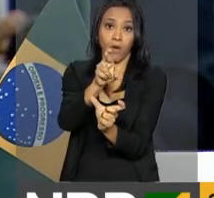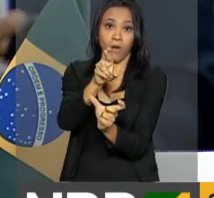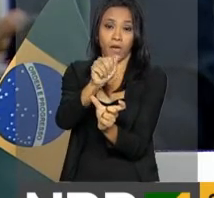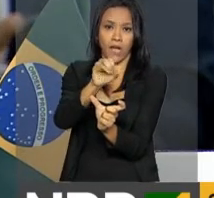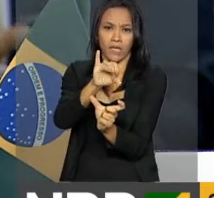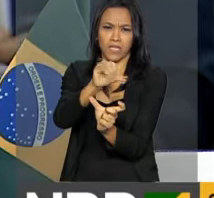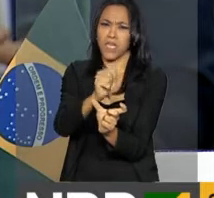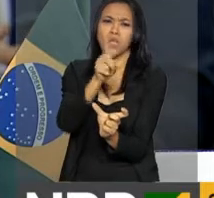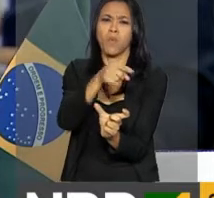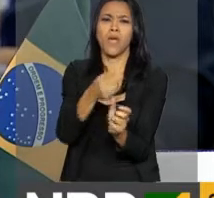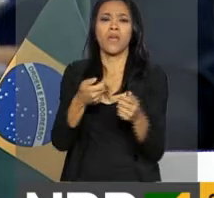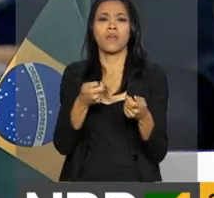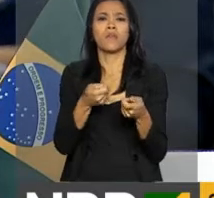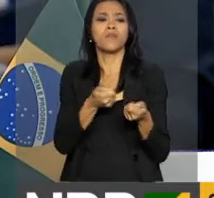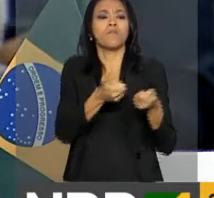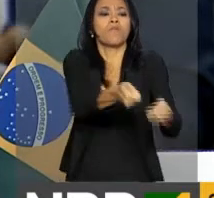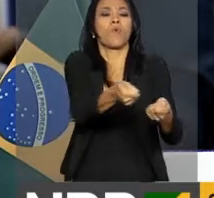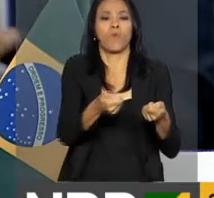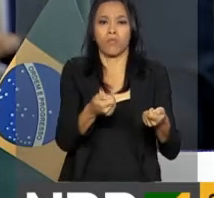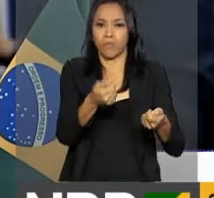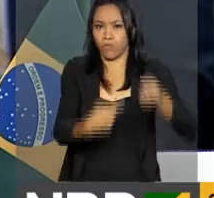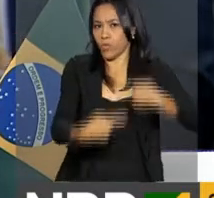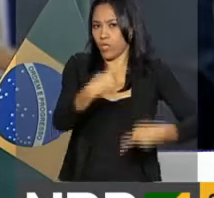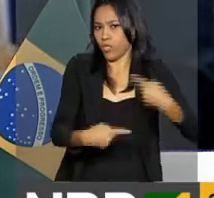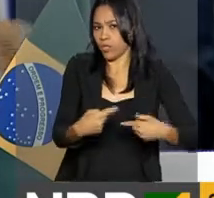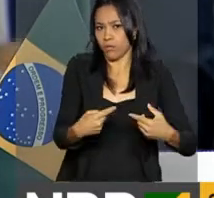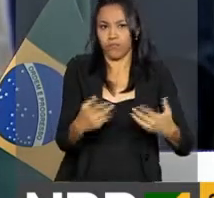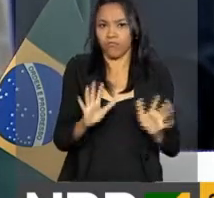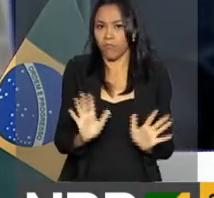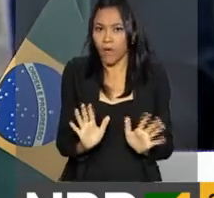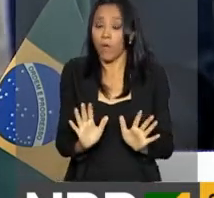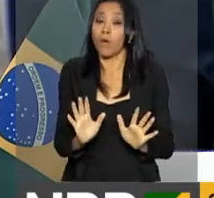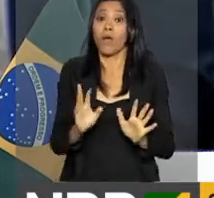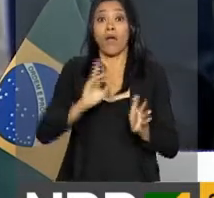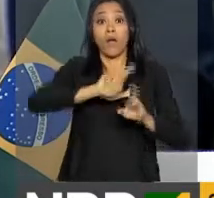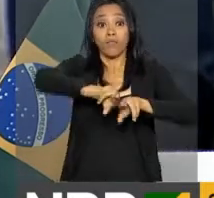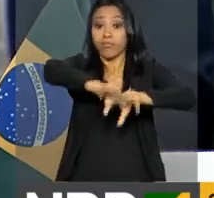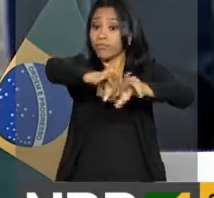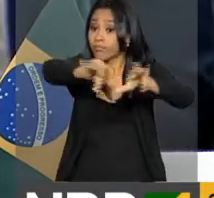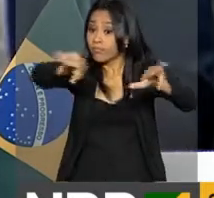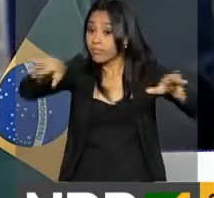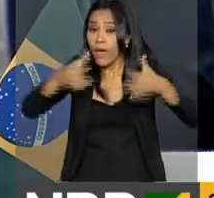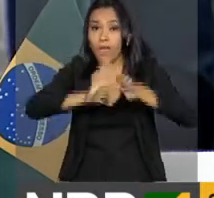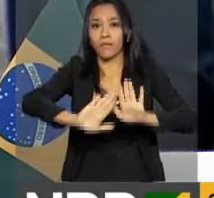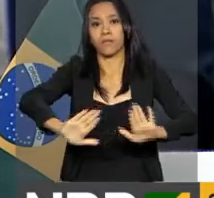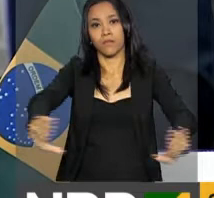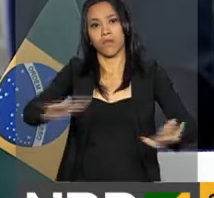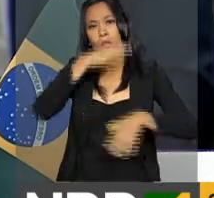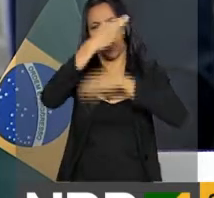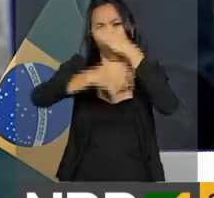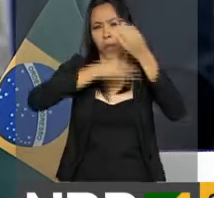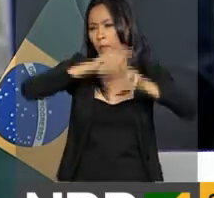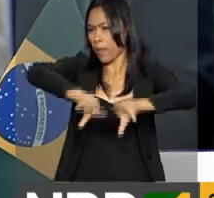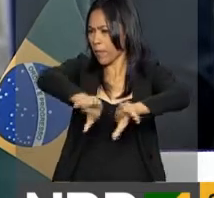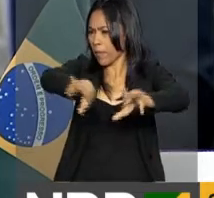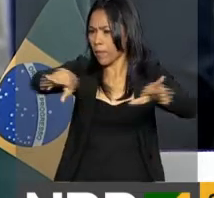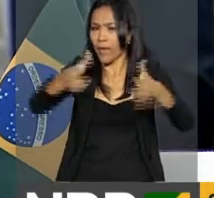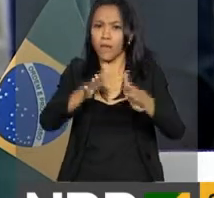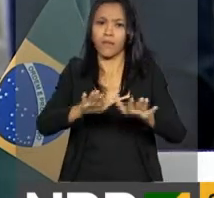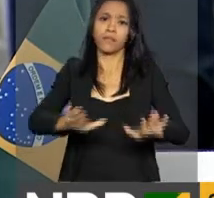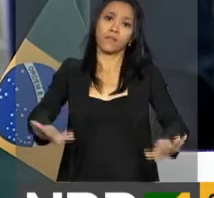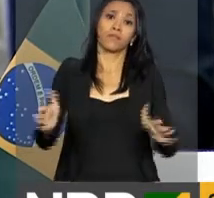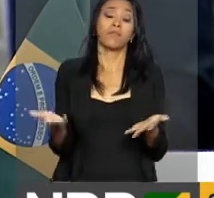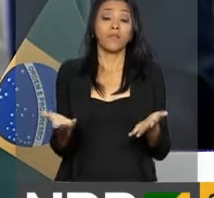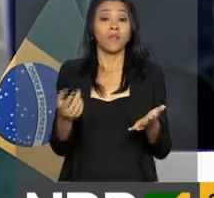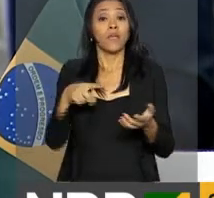políticas a quem quer que seja. O pluralismo é da própria essência da democracia. Defender a